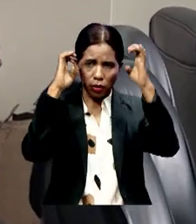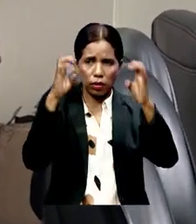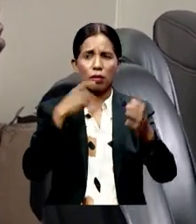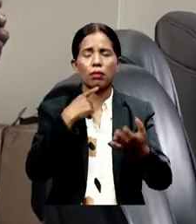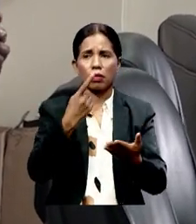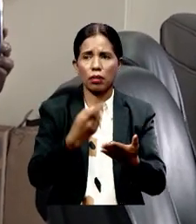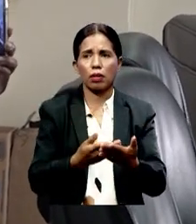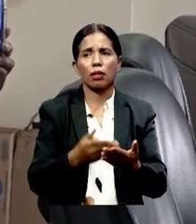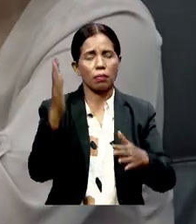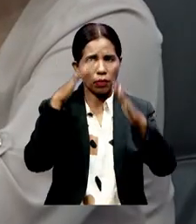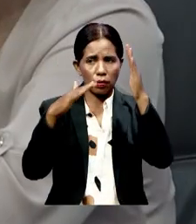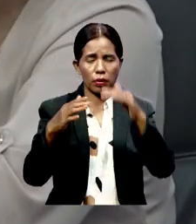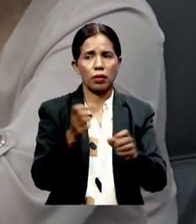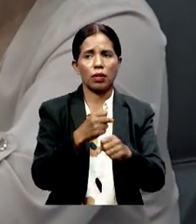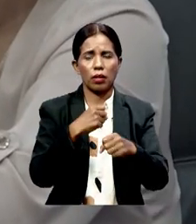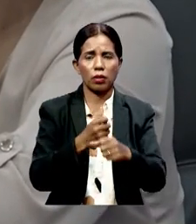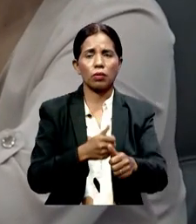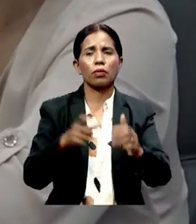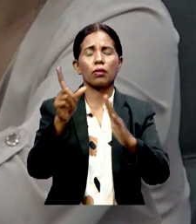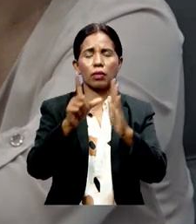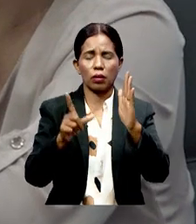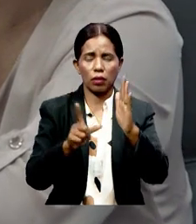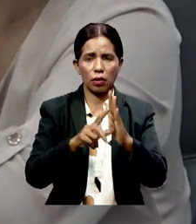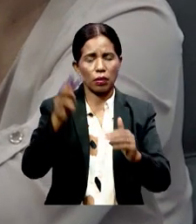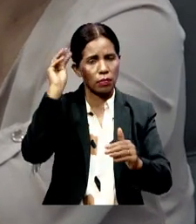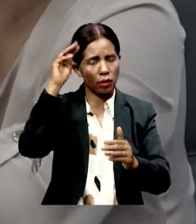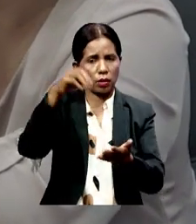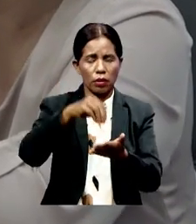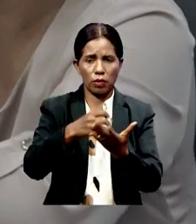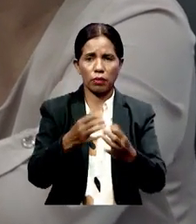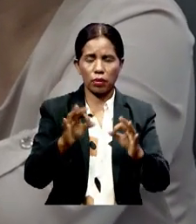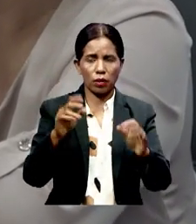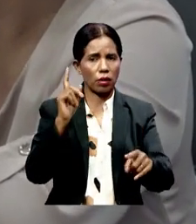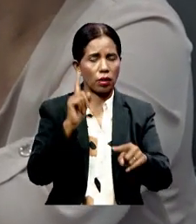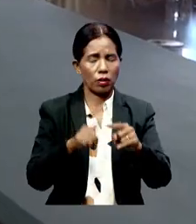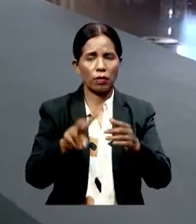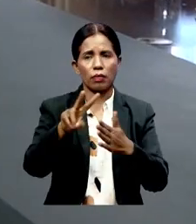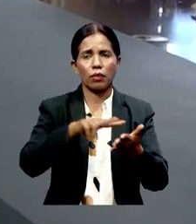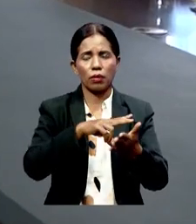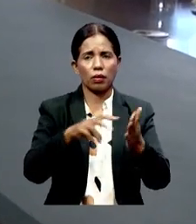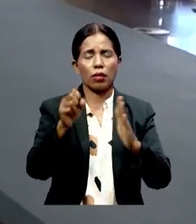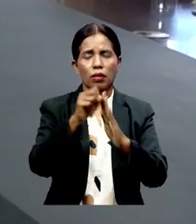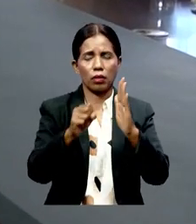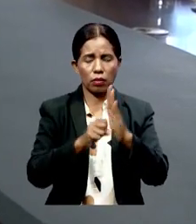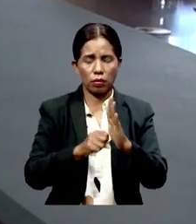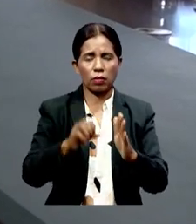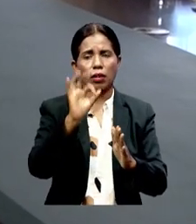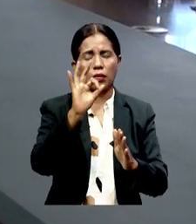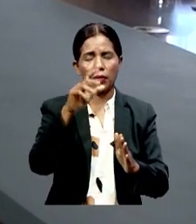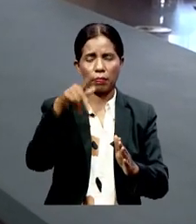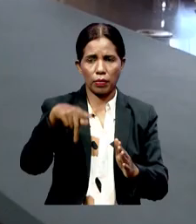declara problema ne se resolve tu ir lei nebe ministério aturona no ne la bele viola estatuto função pública